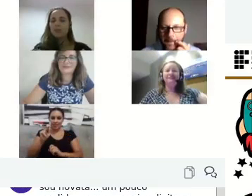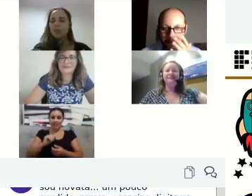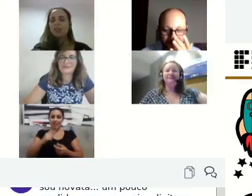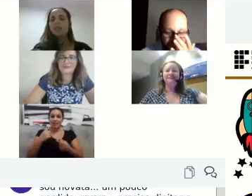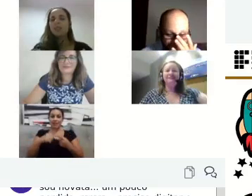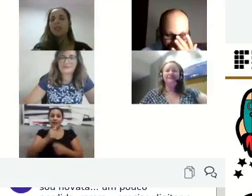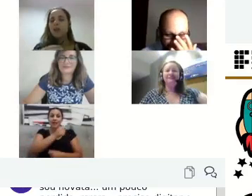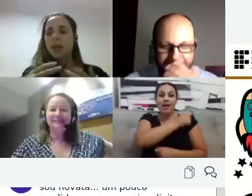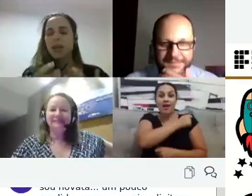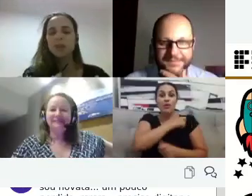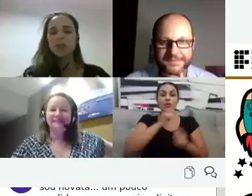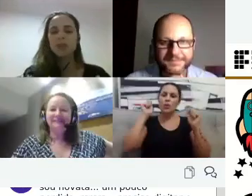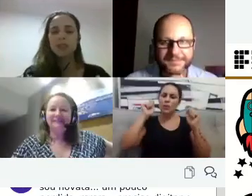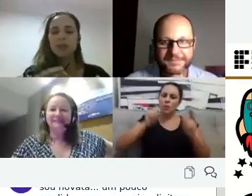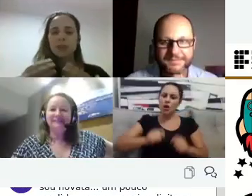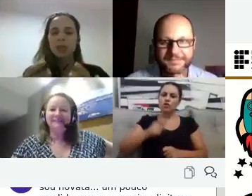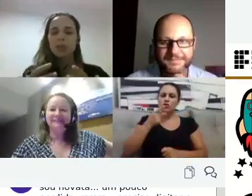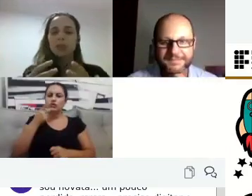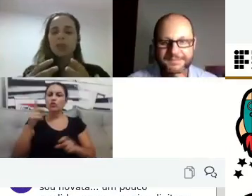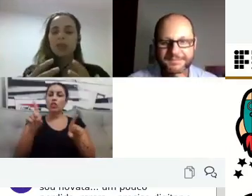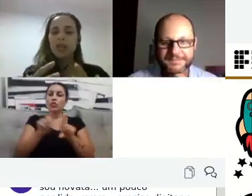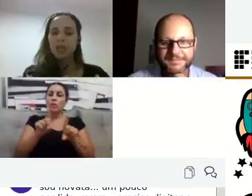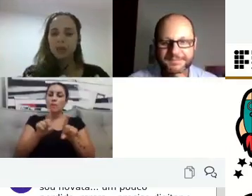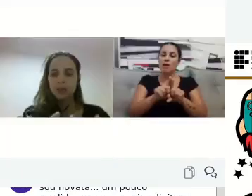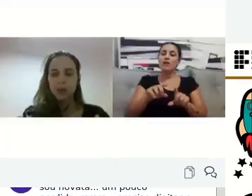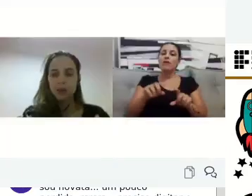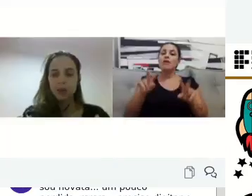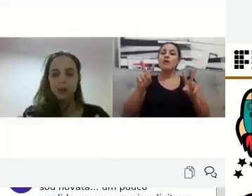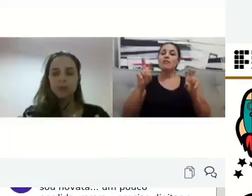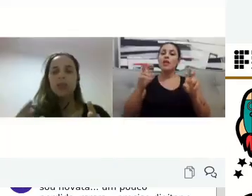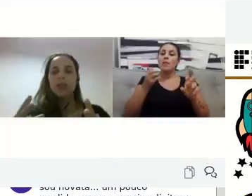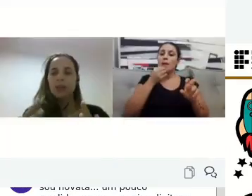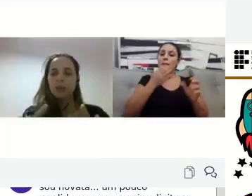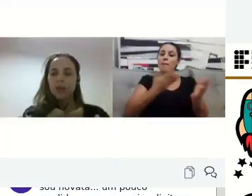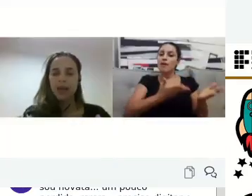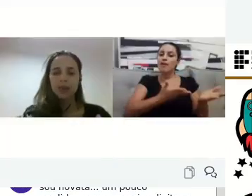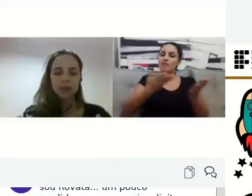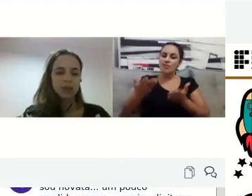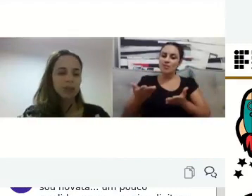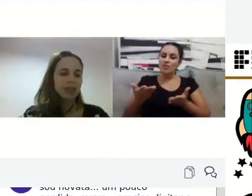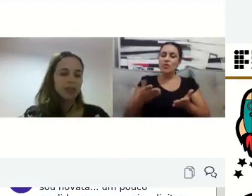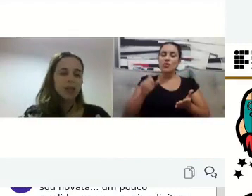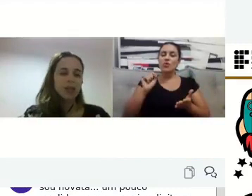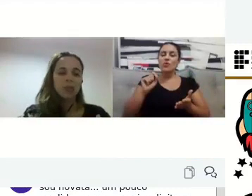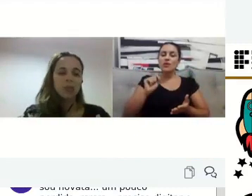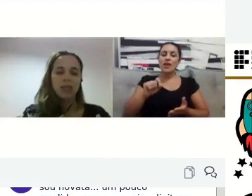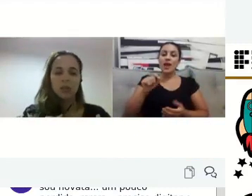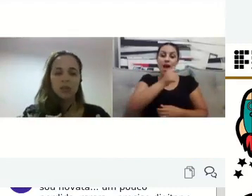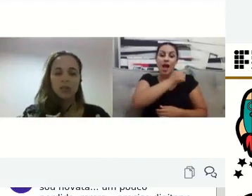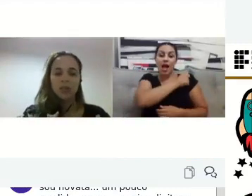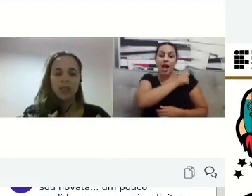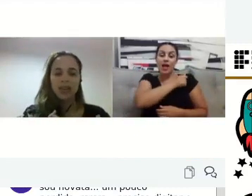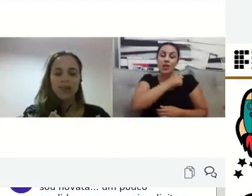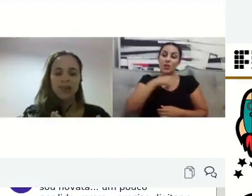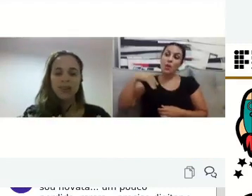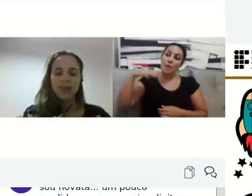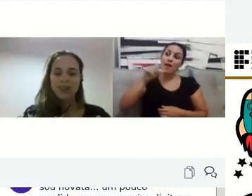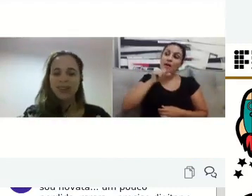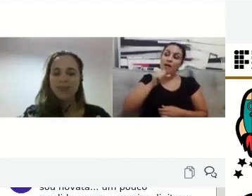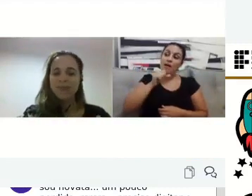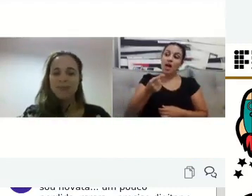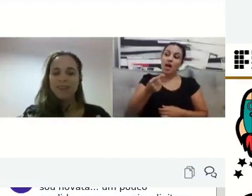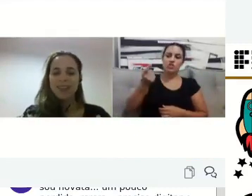possam falar também as boas-vindas. Dar o recado de vocês, os alunos veteranos agora.